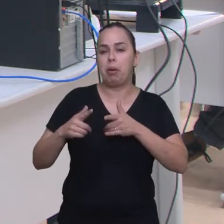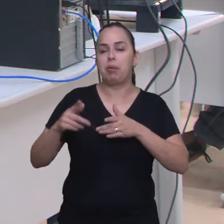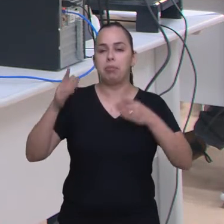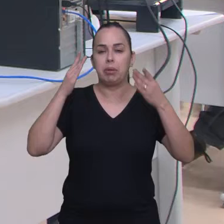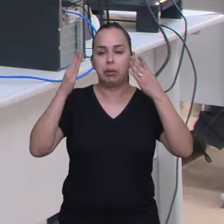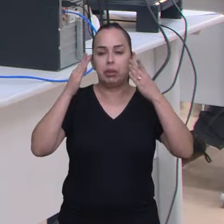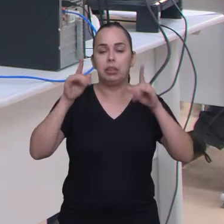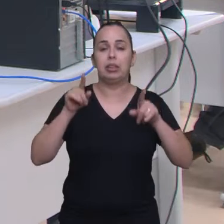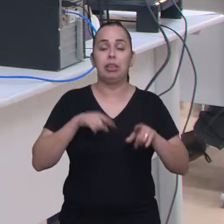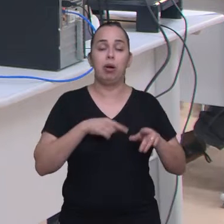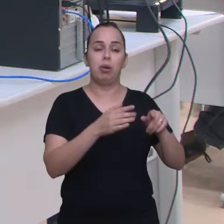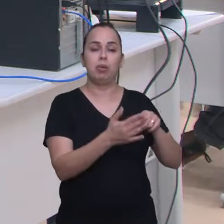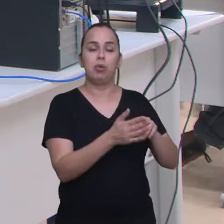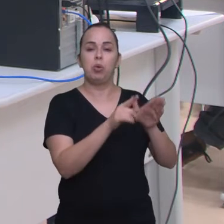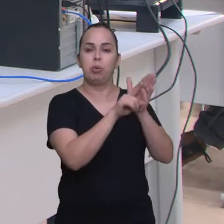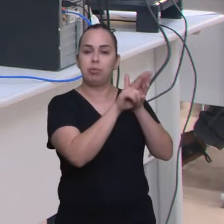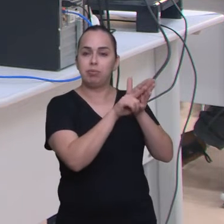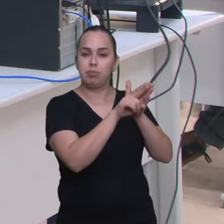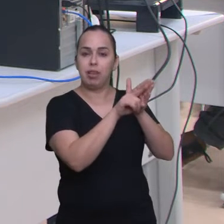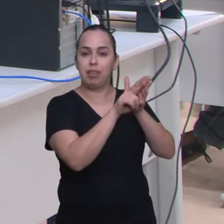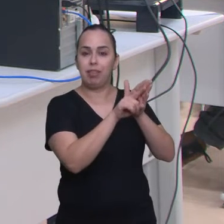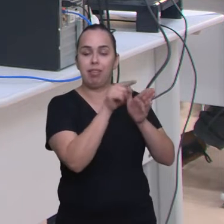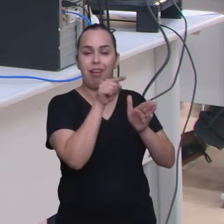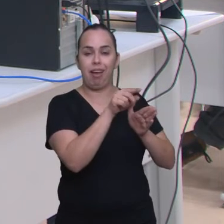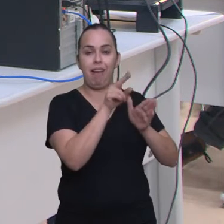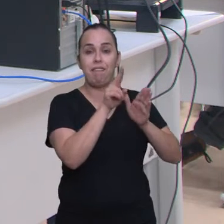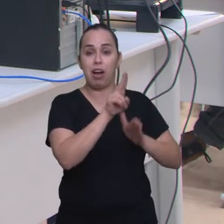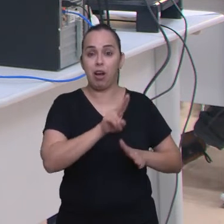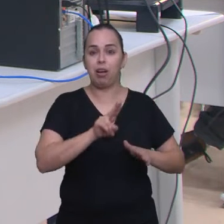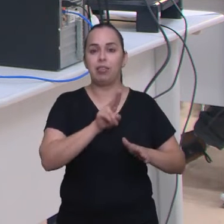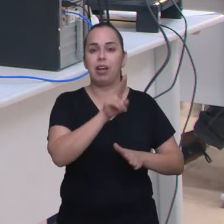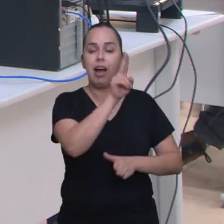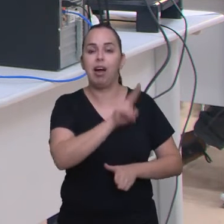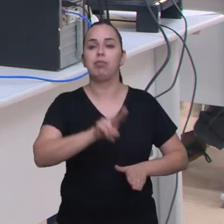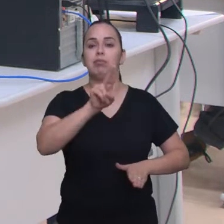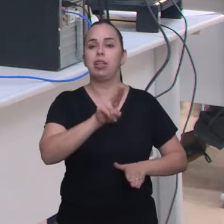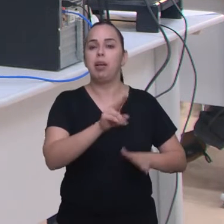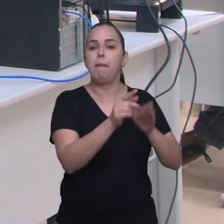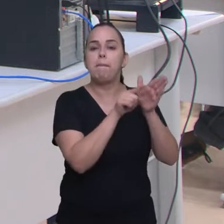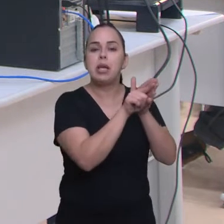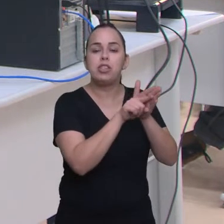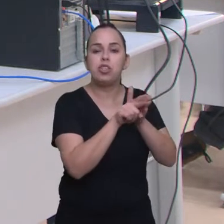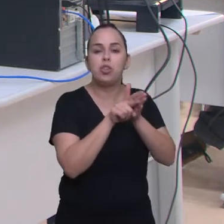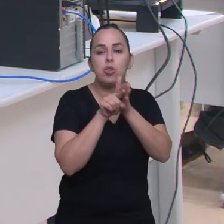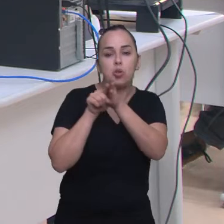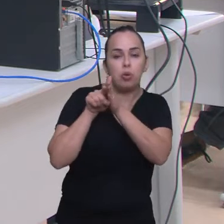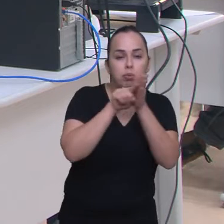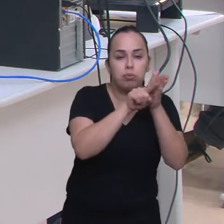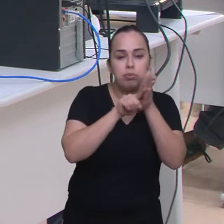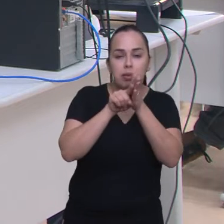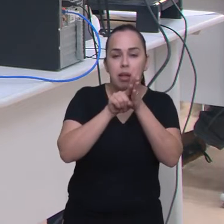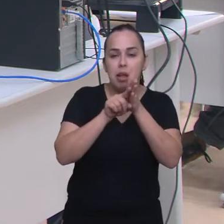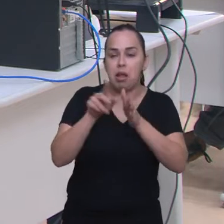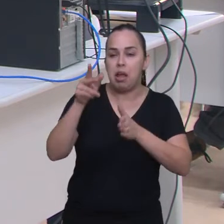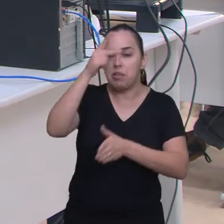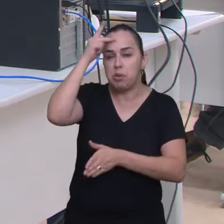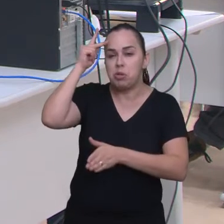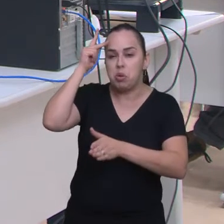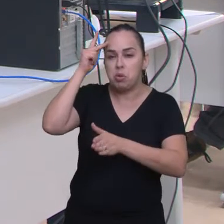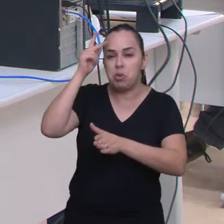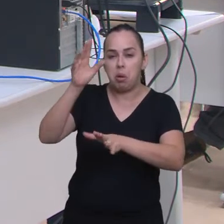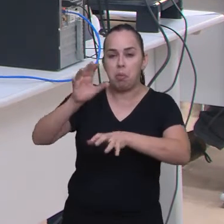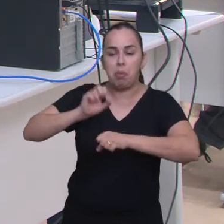apresentada em um estudo realizado pela Universidade de São Paulo. A pesquisa mostrou que pessoas que tiveram casos mais graves de